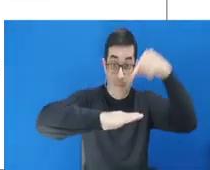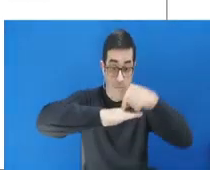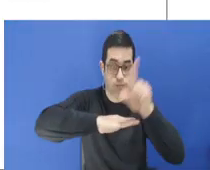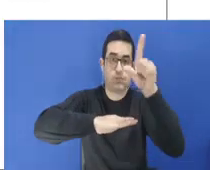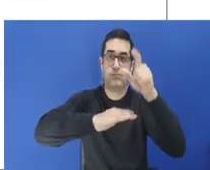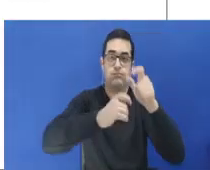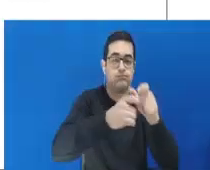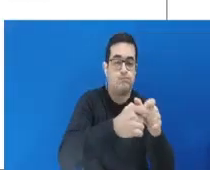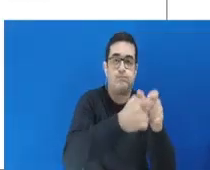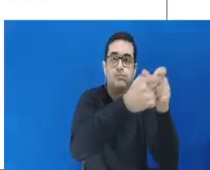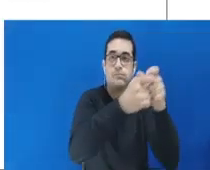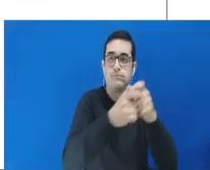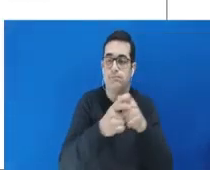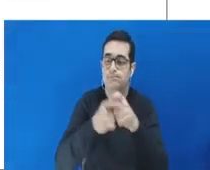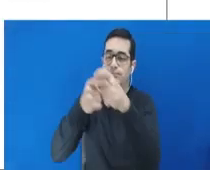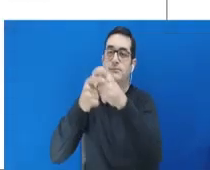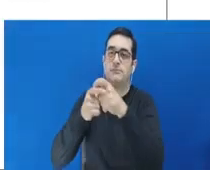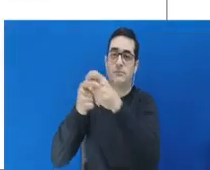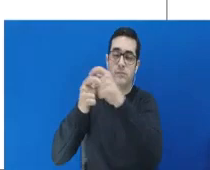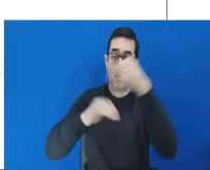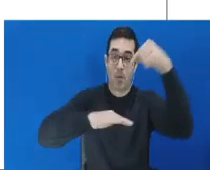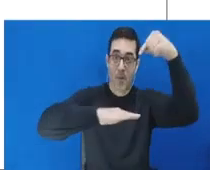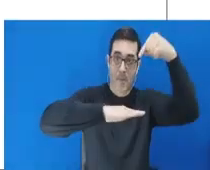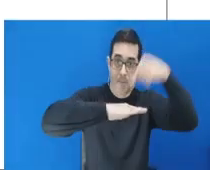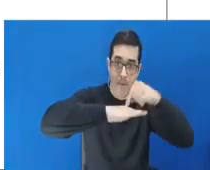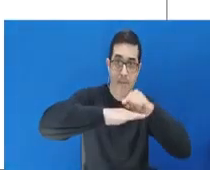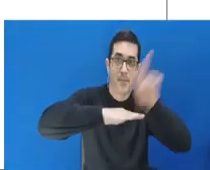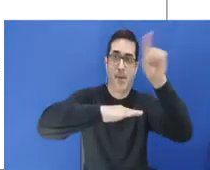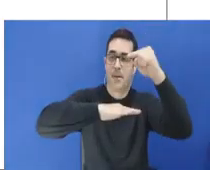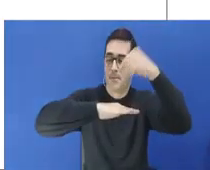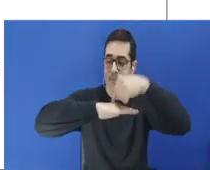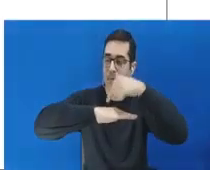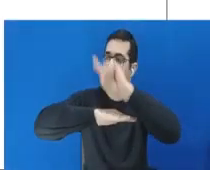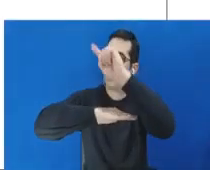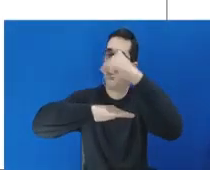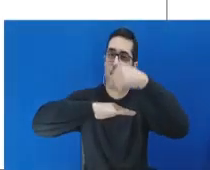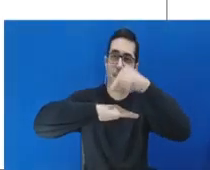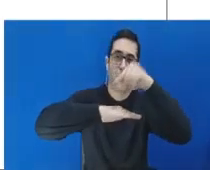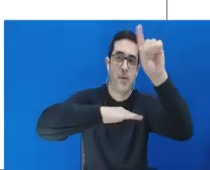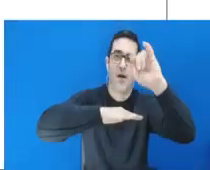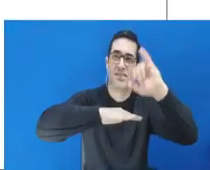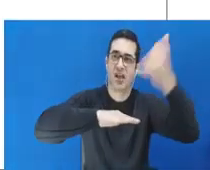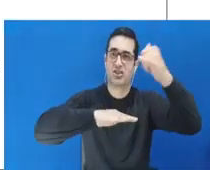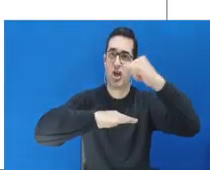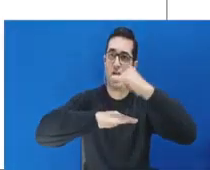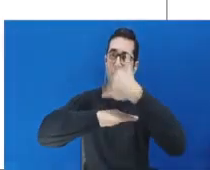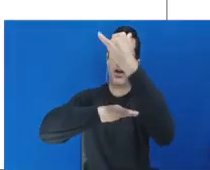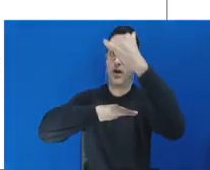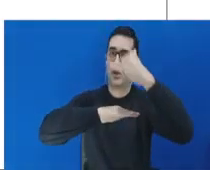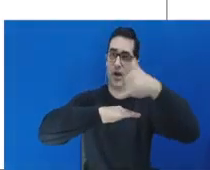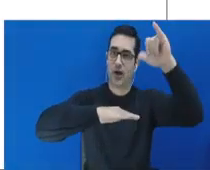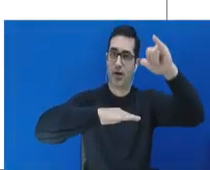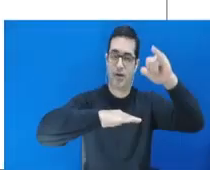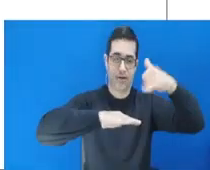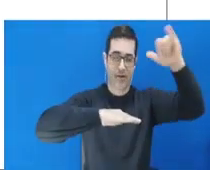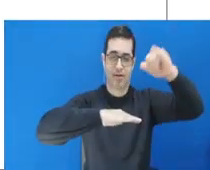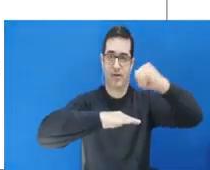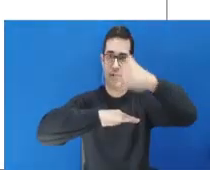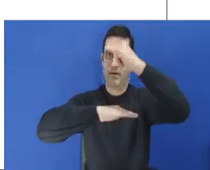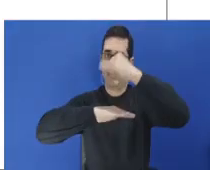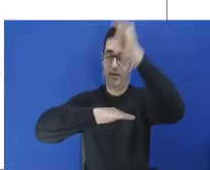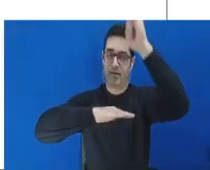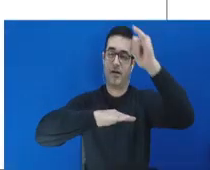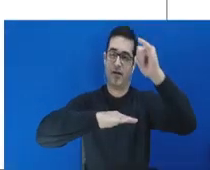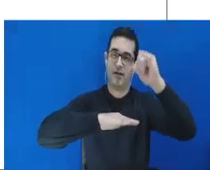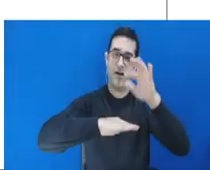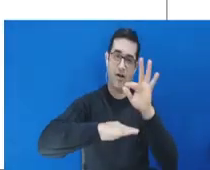de energia que bate e expulsam alguns elétrons, mas eles deveriam, esse fóton, né, que ele recebe o nome de